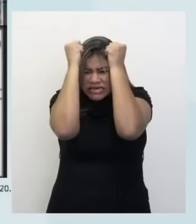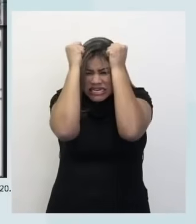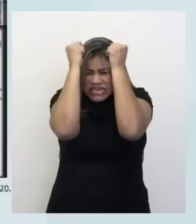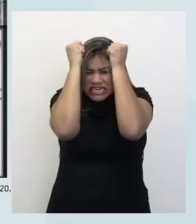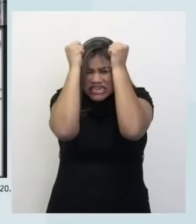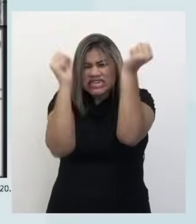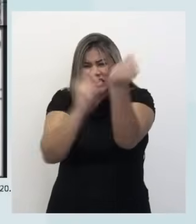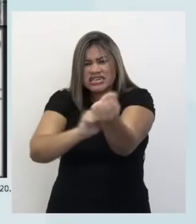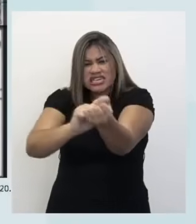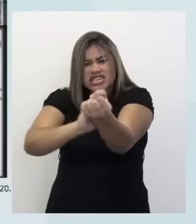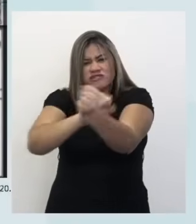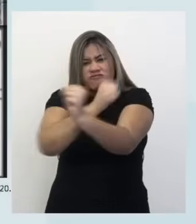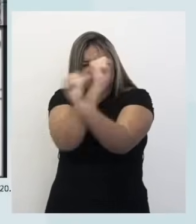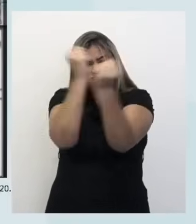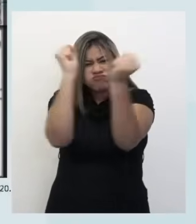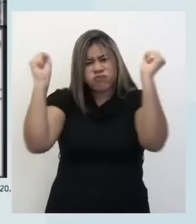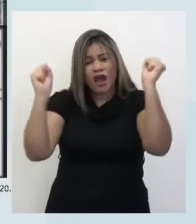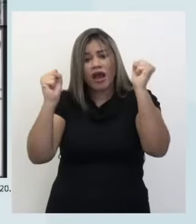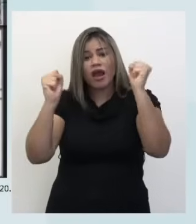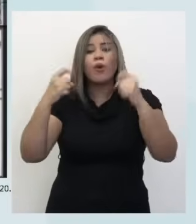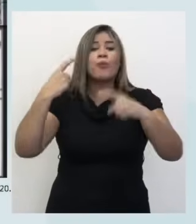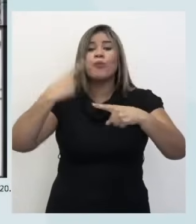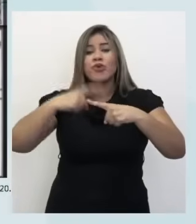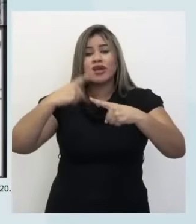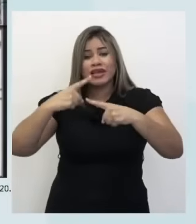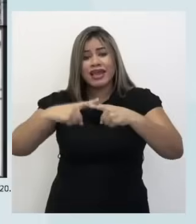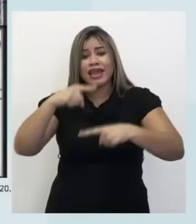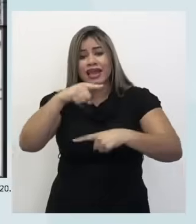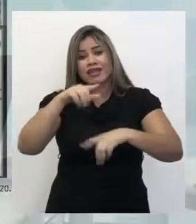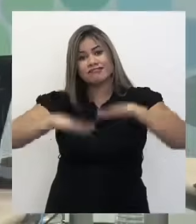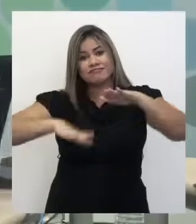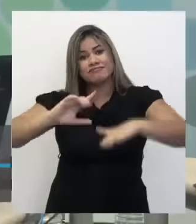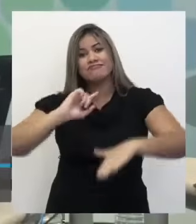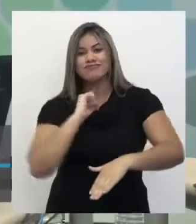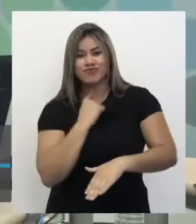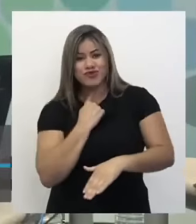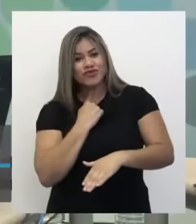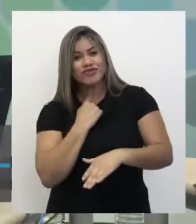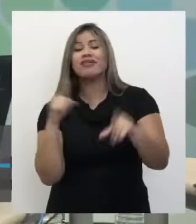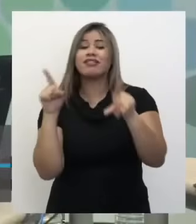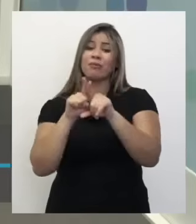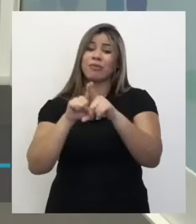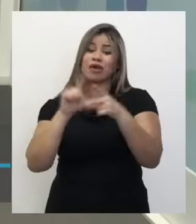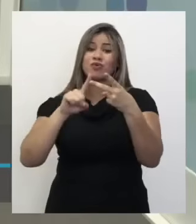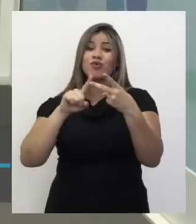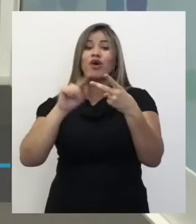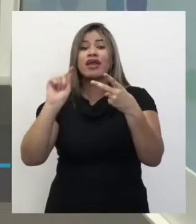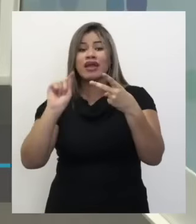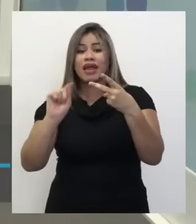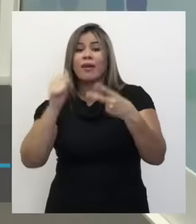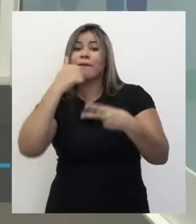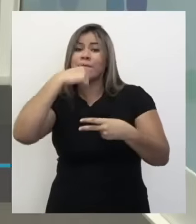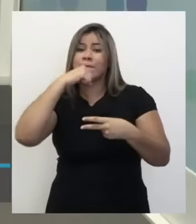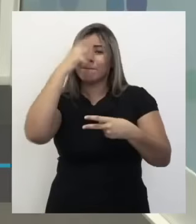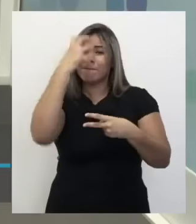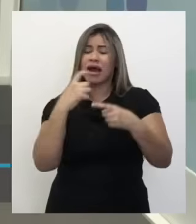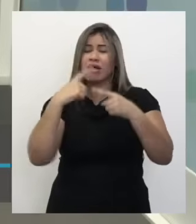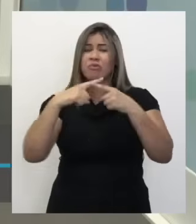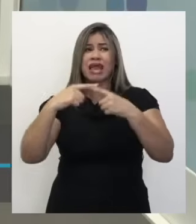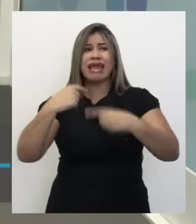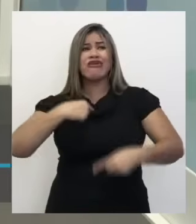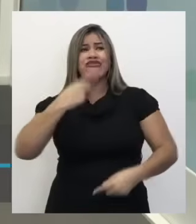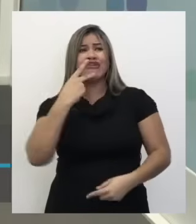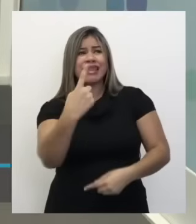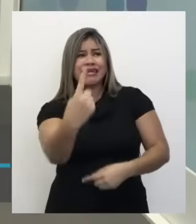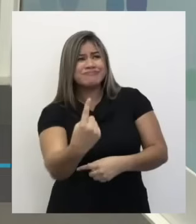entrado com o pé sujo, ou ela ter autorizado ele entrar com o pé sujo. Acho que é as duas coisas, né? A hora que ela percebeu por que ele